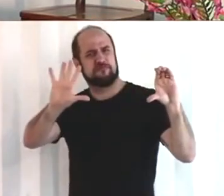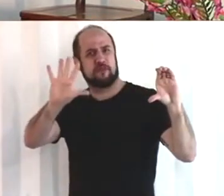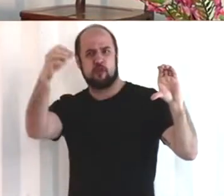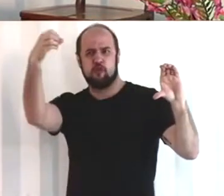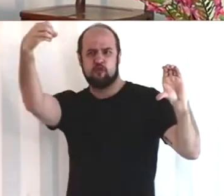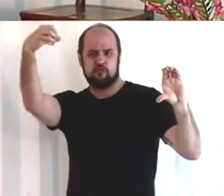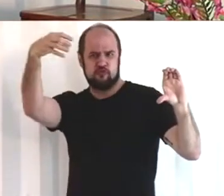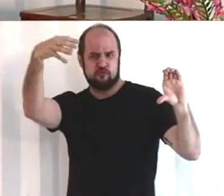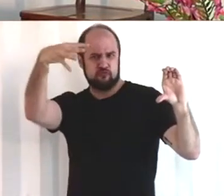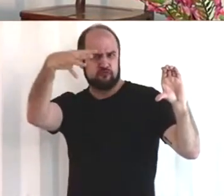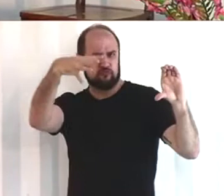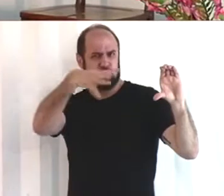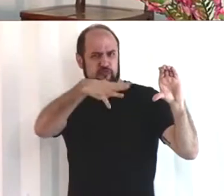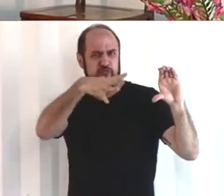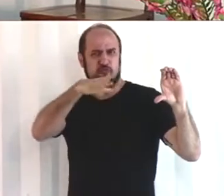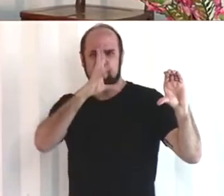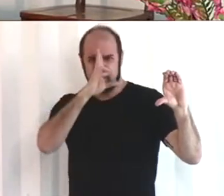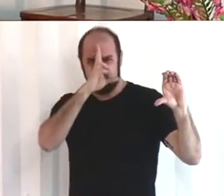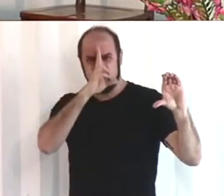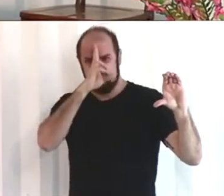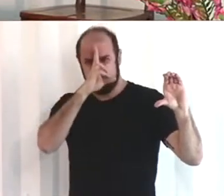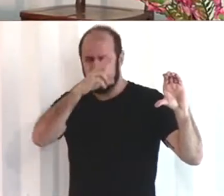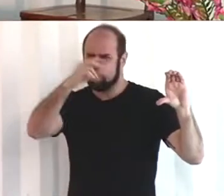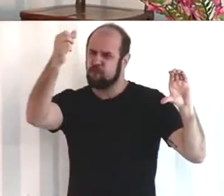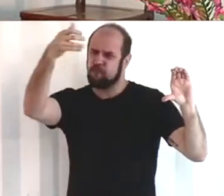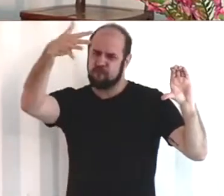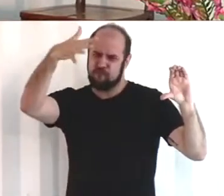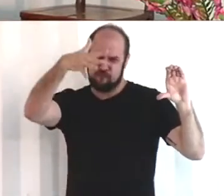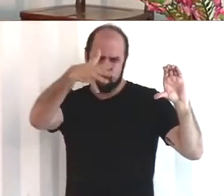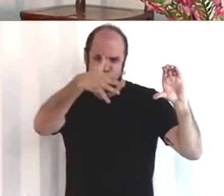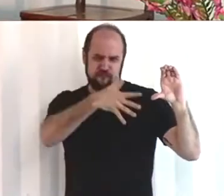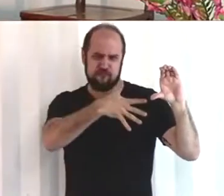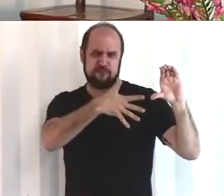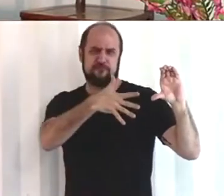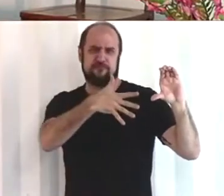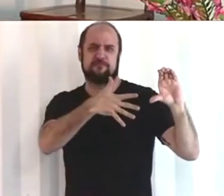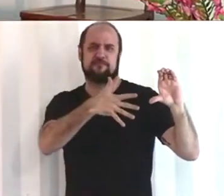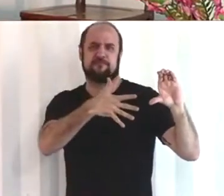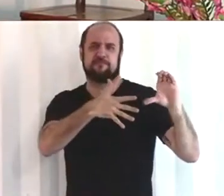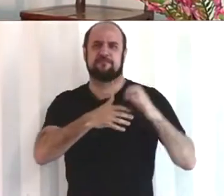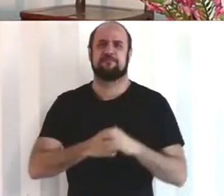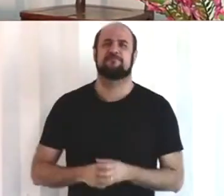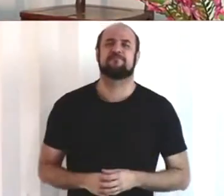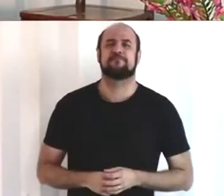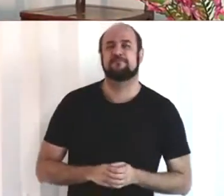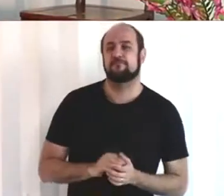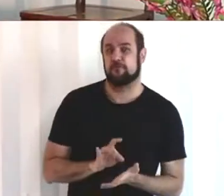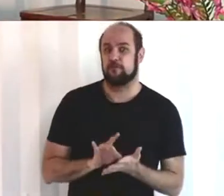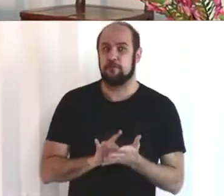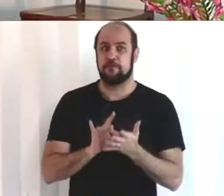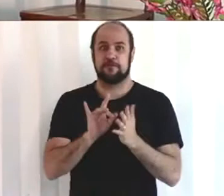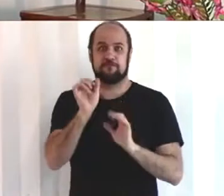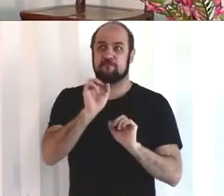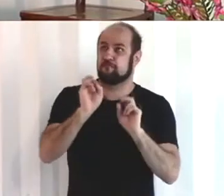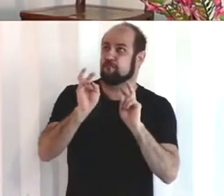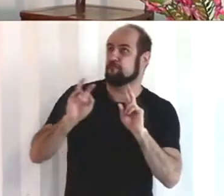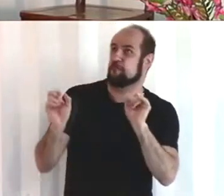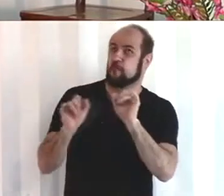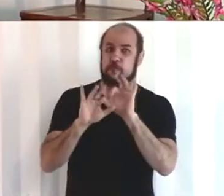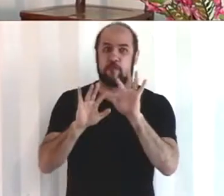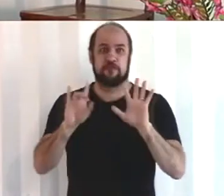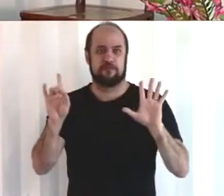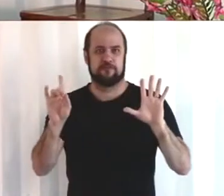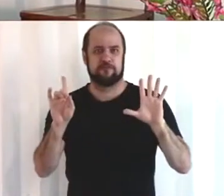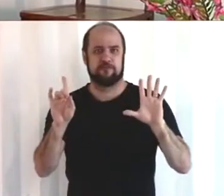com um brilho, com um fulgor deste céu, como se você estivesse realmente contemplando a glória de Deus,